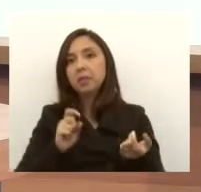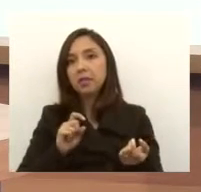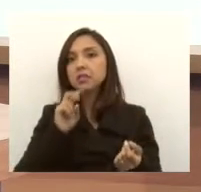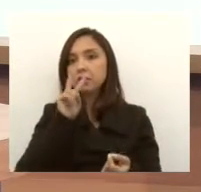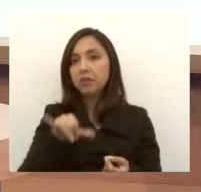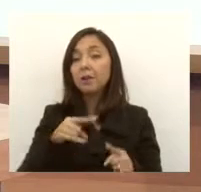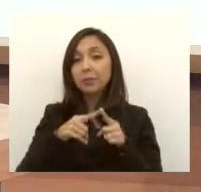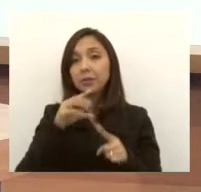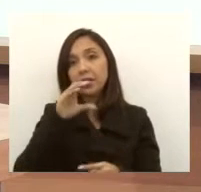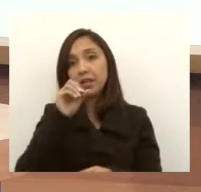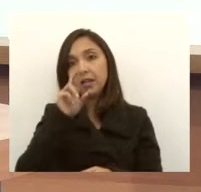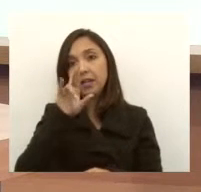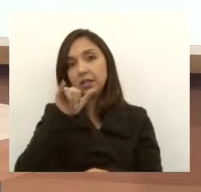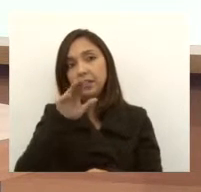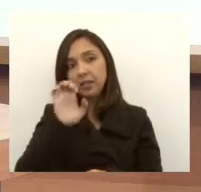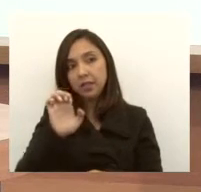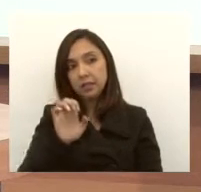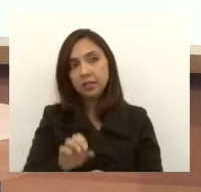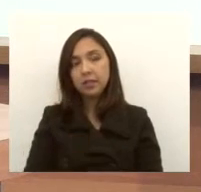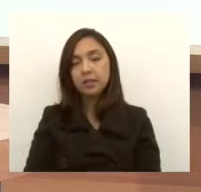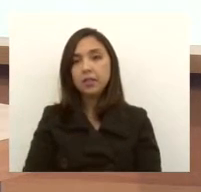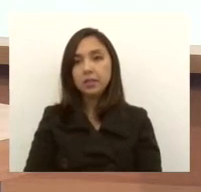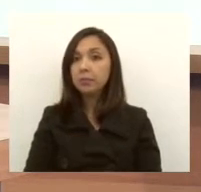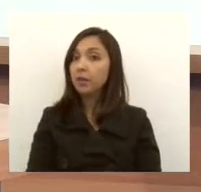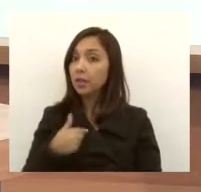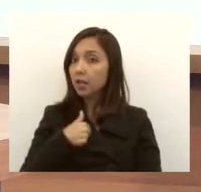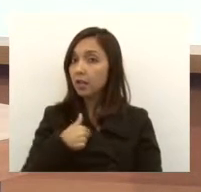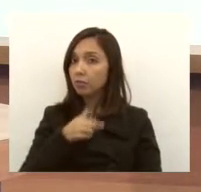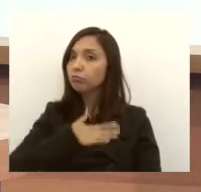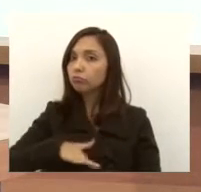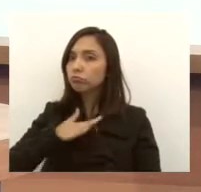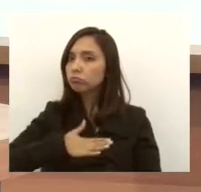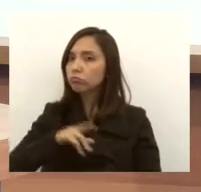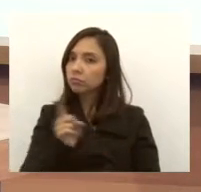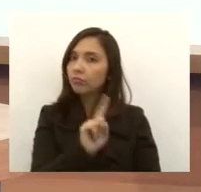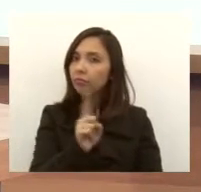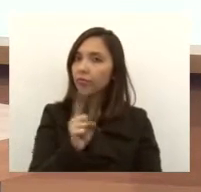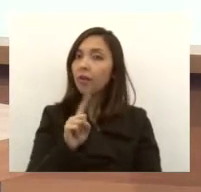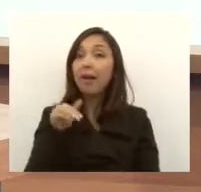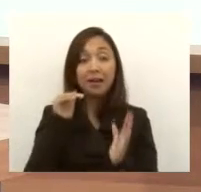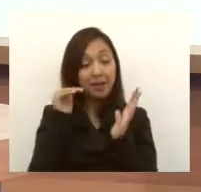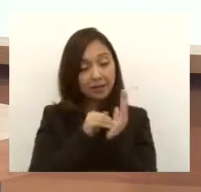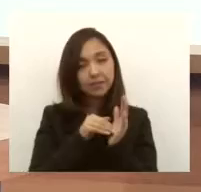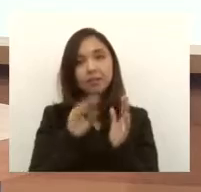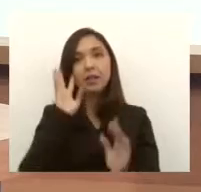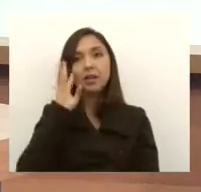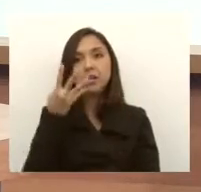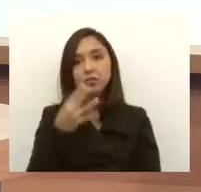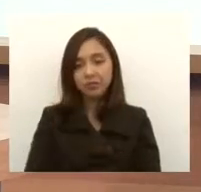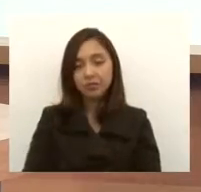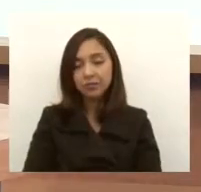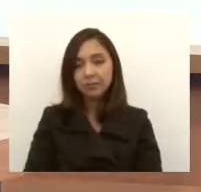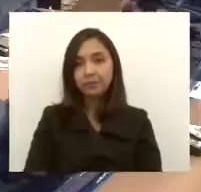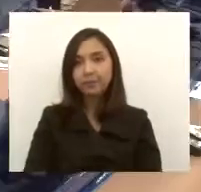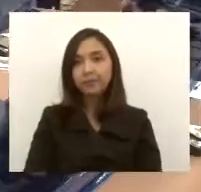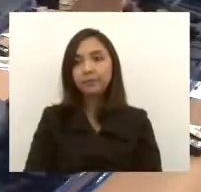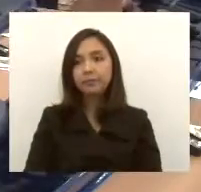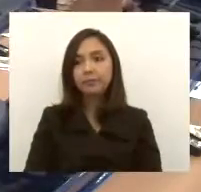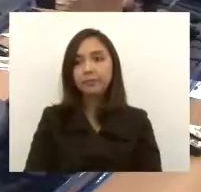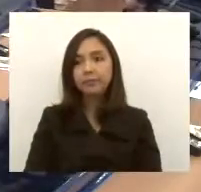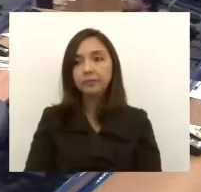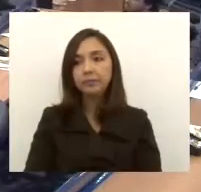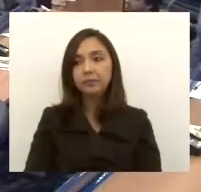crime e está previsto no Código de Defesa do Consumidor, e eu não vou descansar até que essa questão seja resolvida. Era isso, presidente.